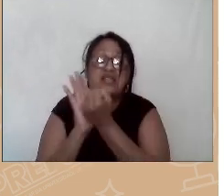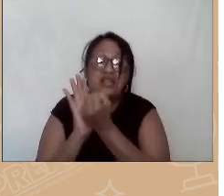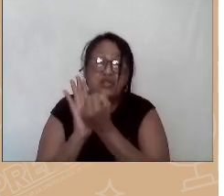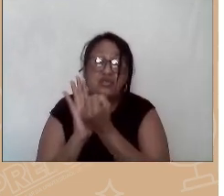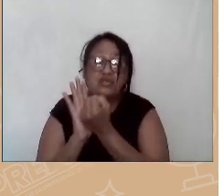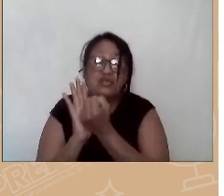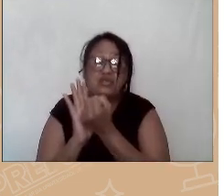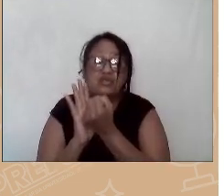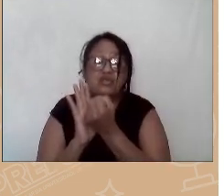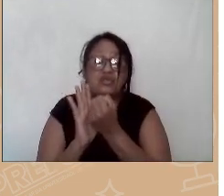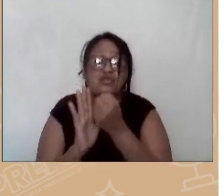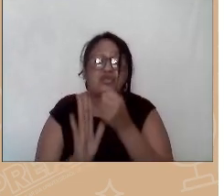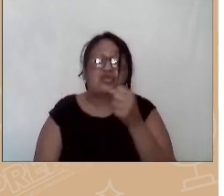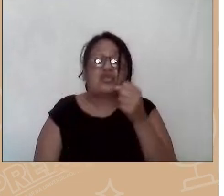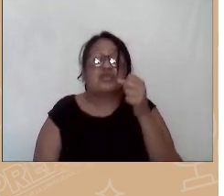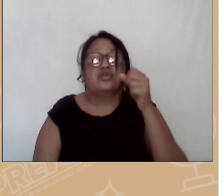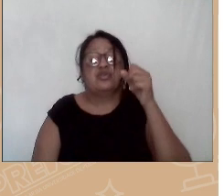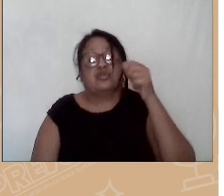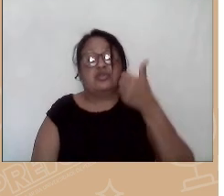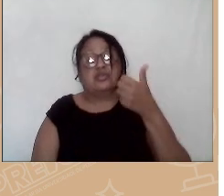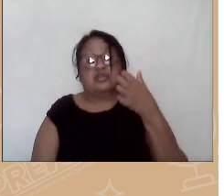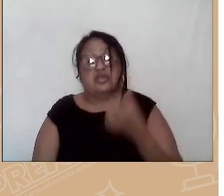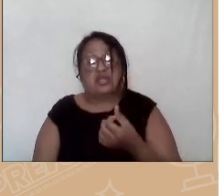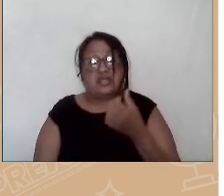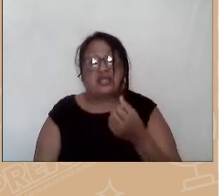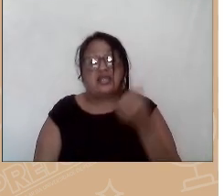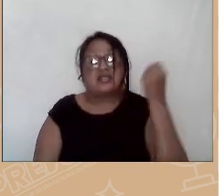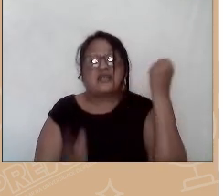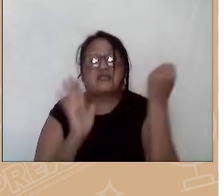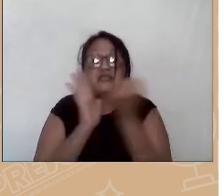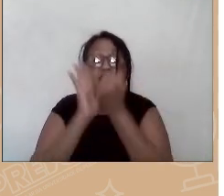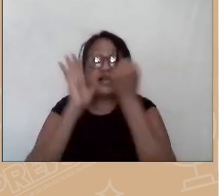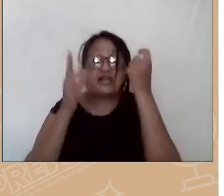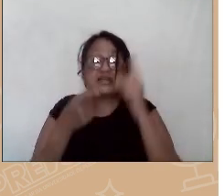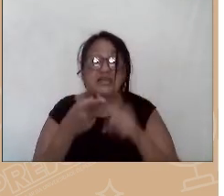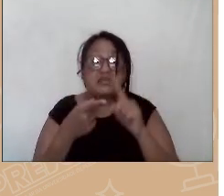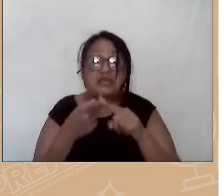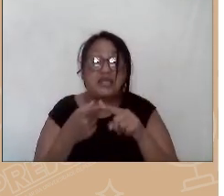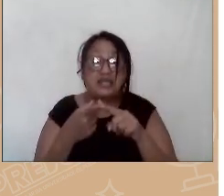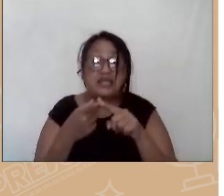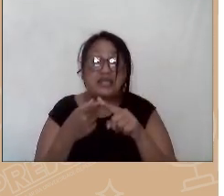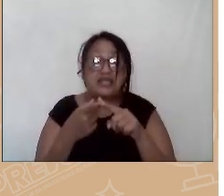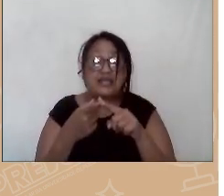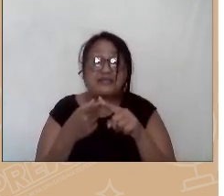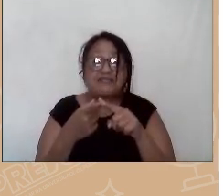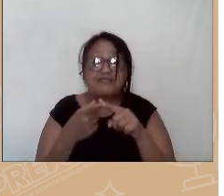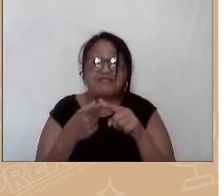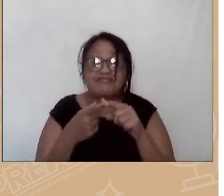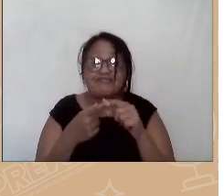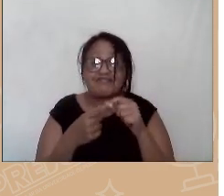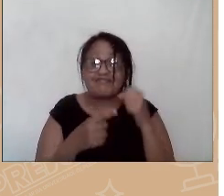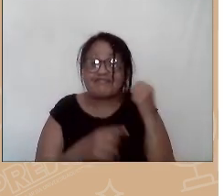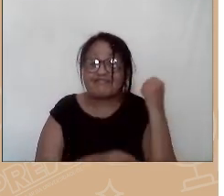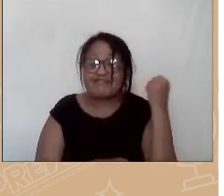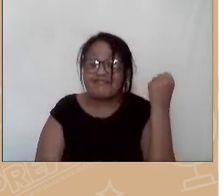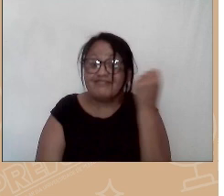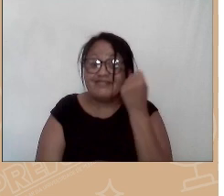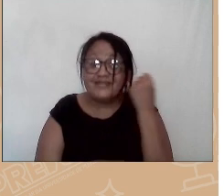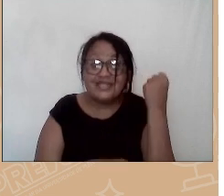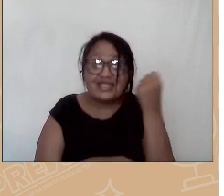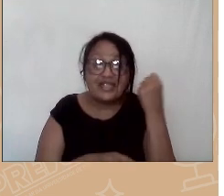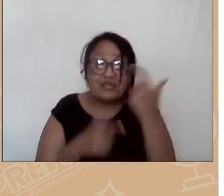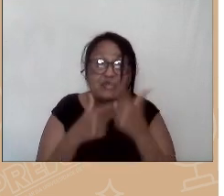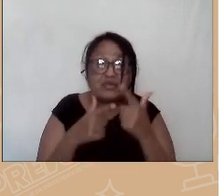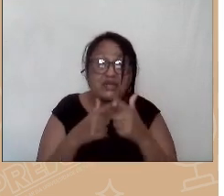16 marca também uma crise na igreja de um lado as novas forças burguesas e de outro as